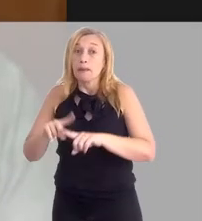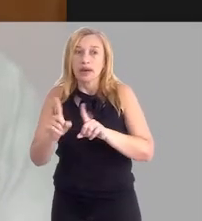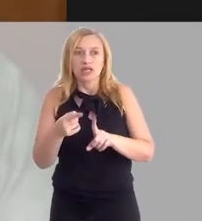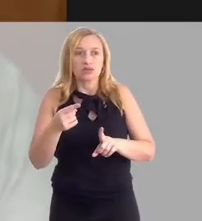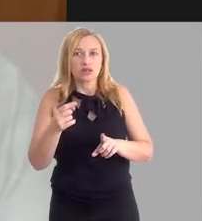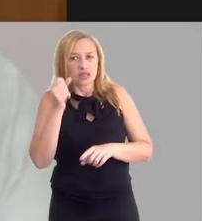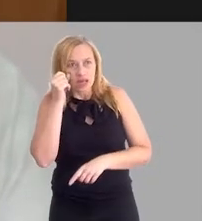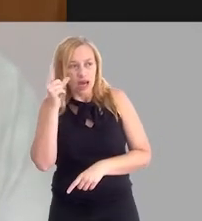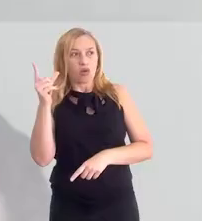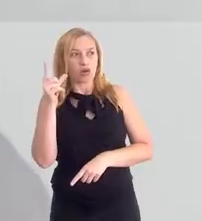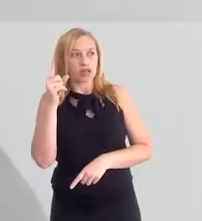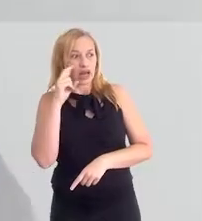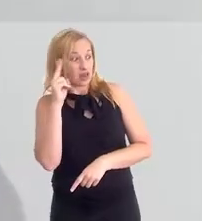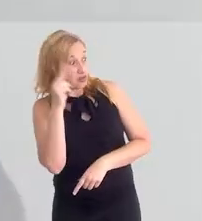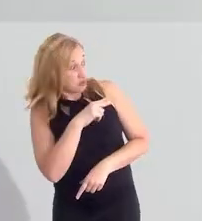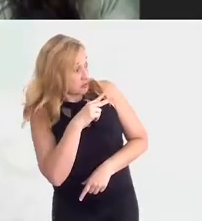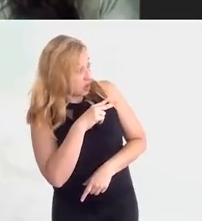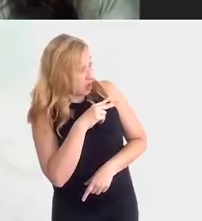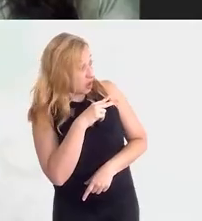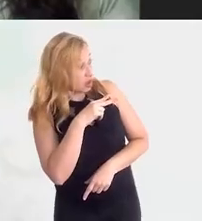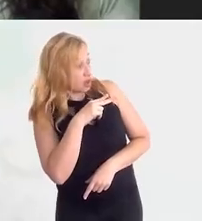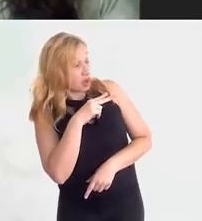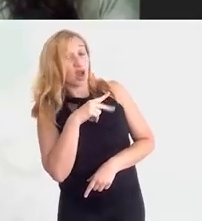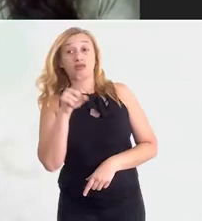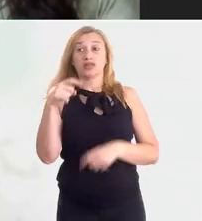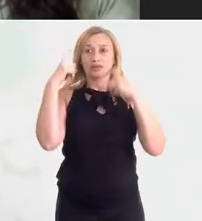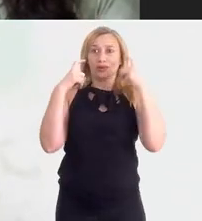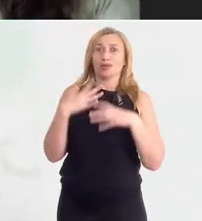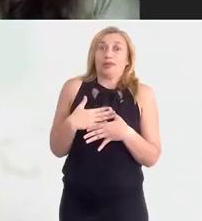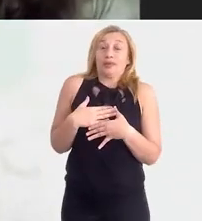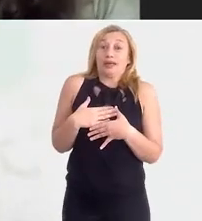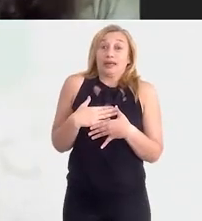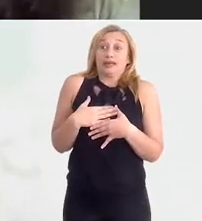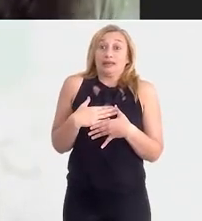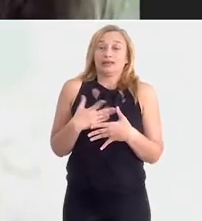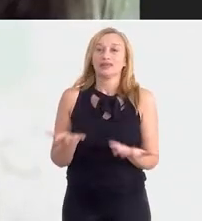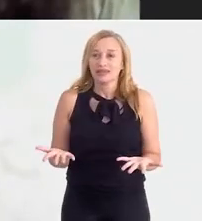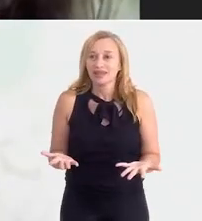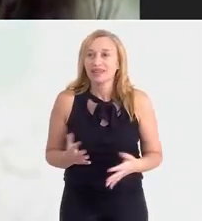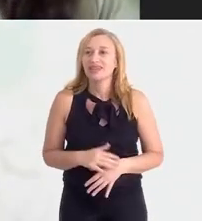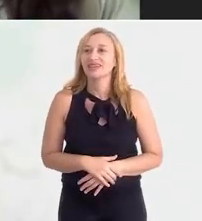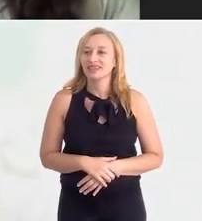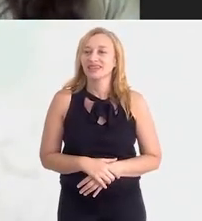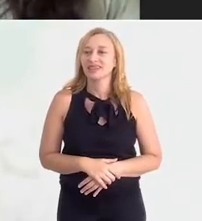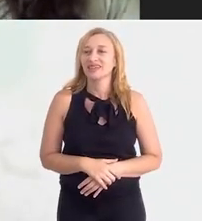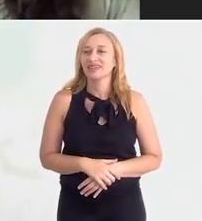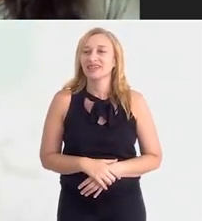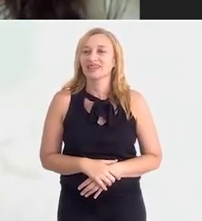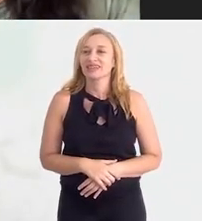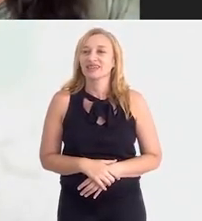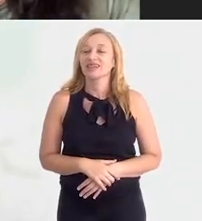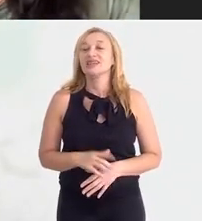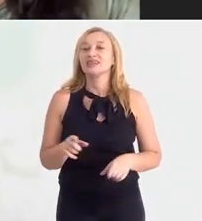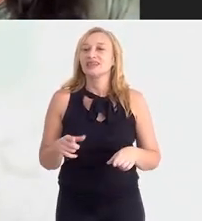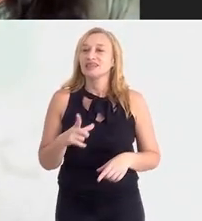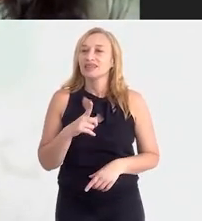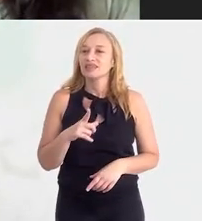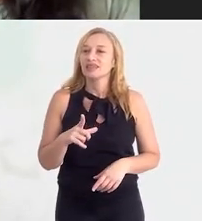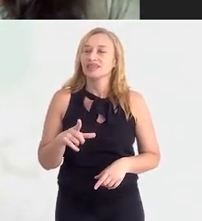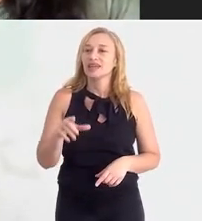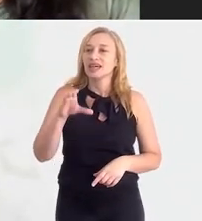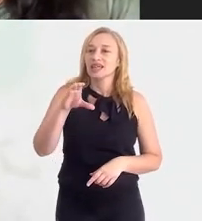dinossauro continuar olhando para você, é melhor você se preocupar. Então. Não, e tem aquela do Hemingway, que